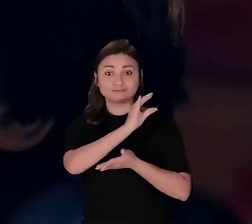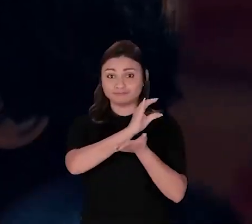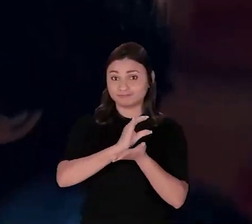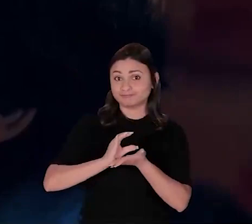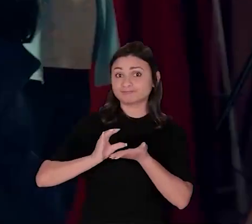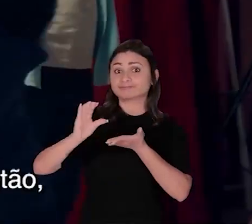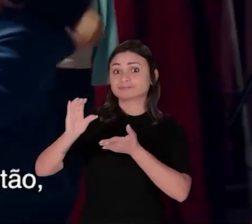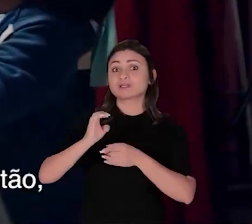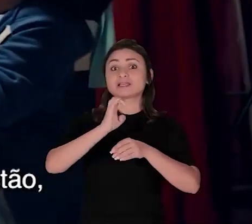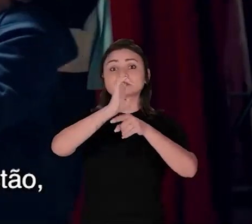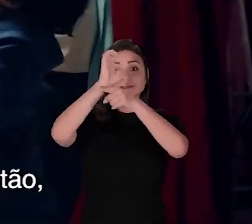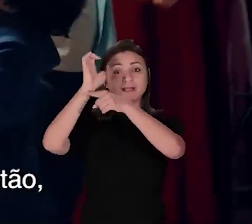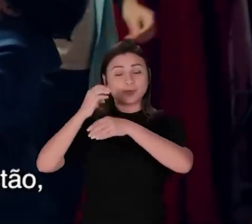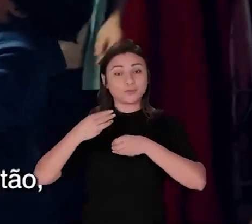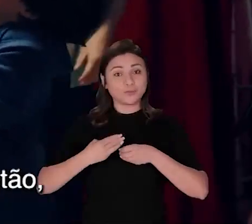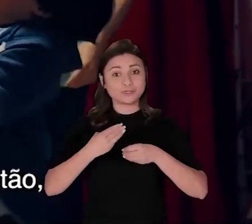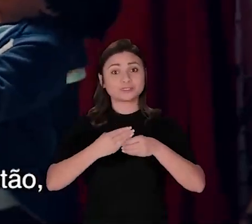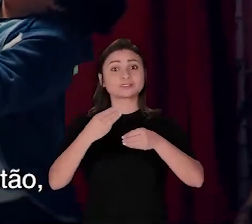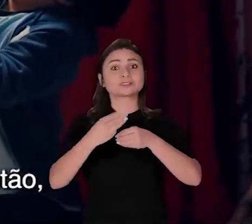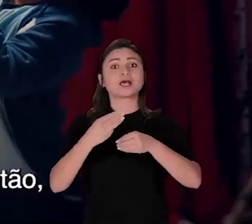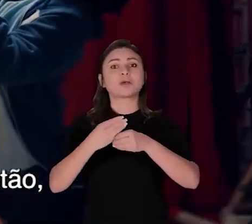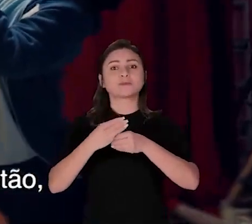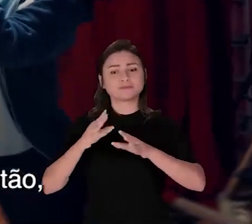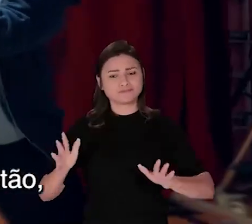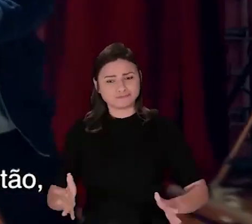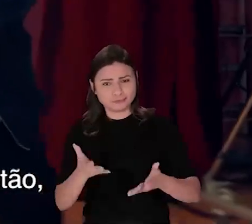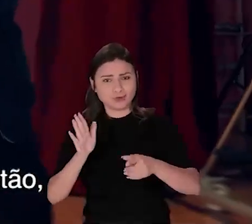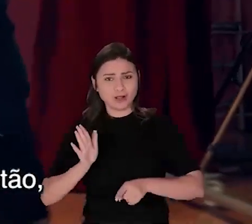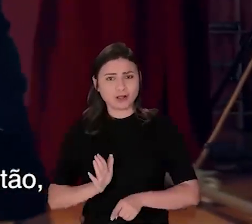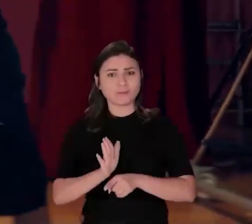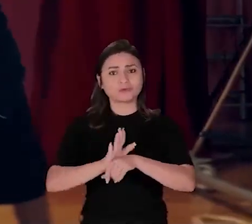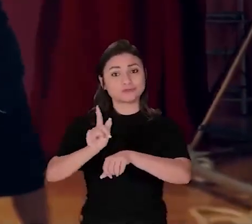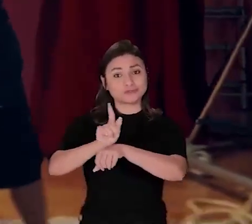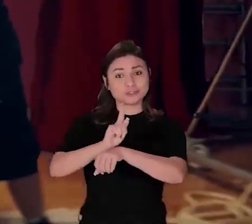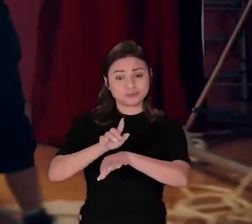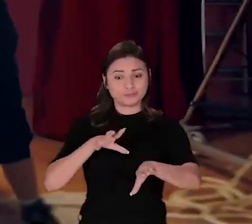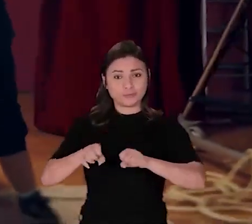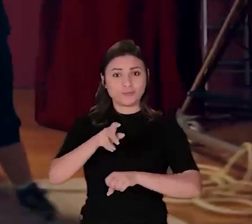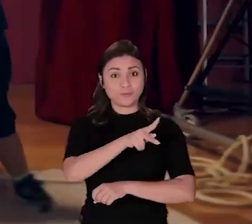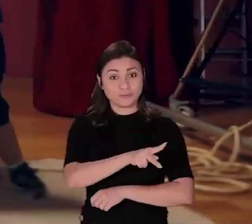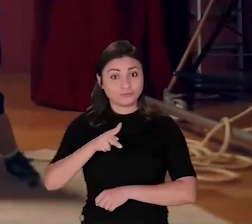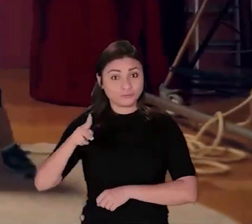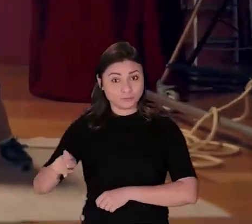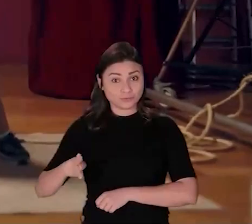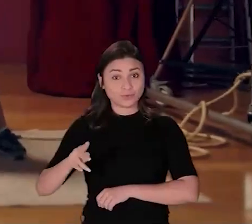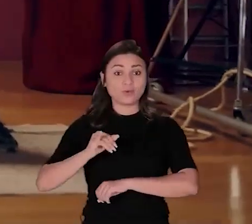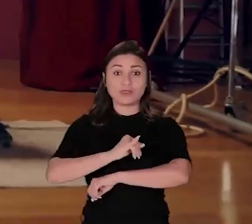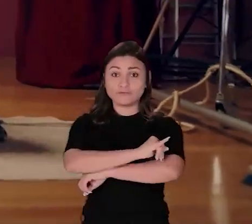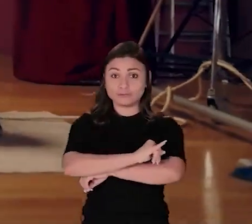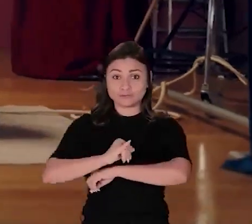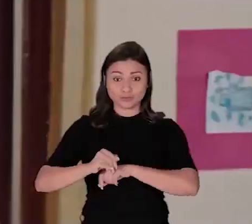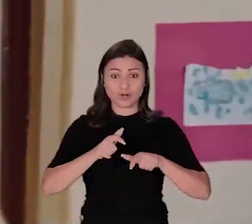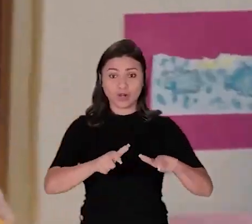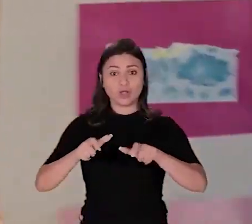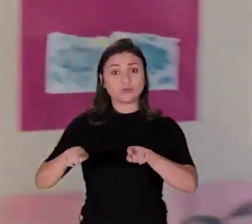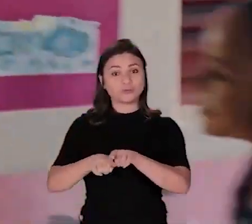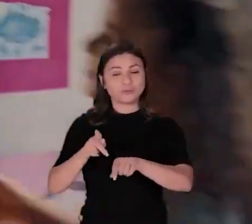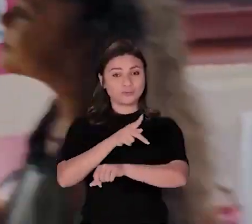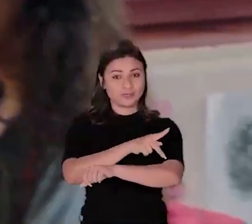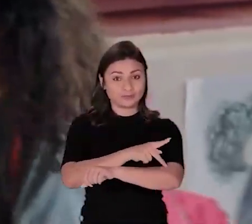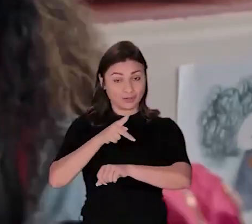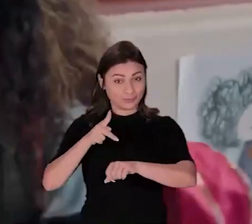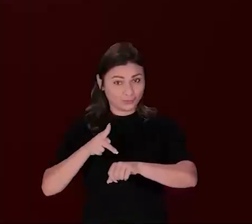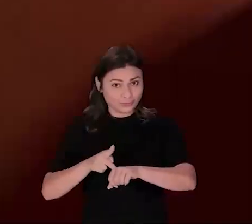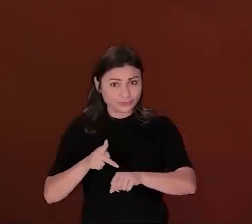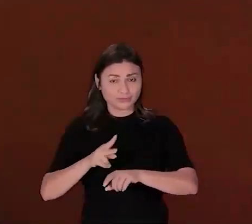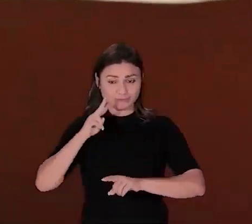apoio técnico e financeiro para estados e municípios investirem em gestão, formação de professores, infraestrutura